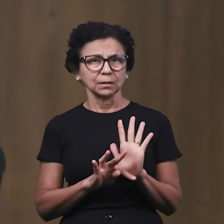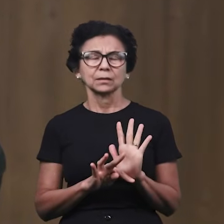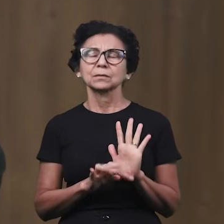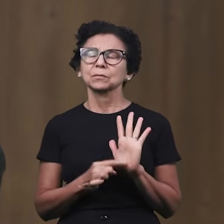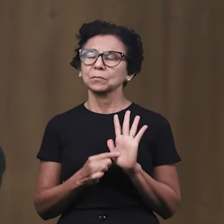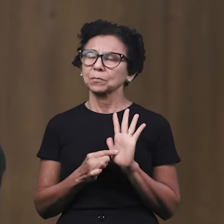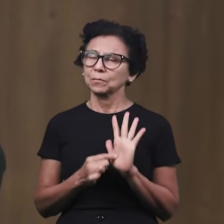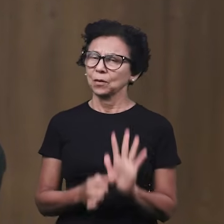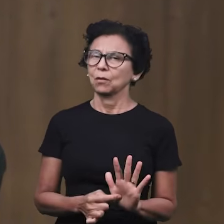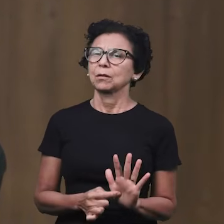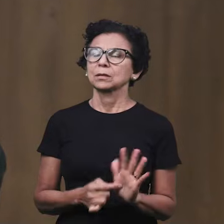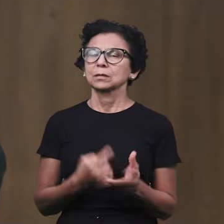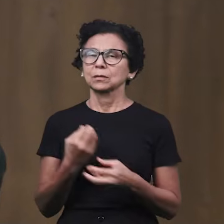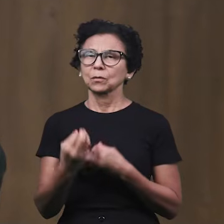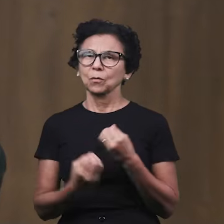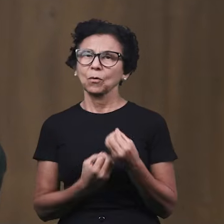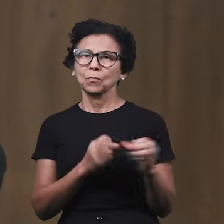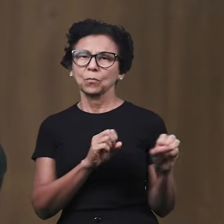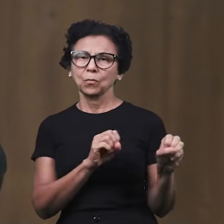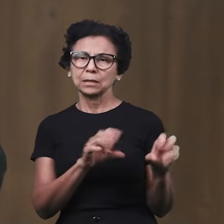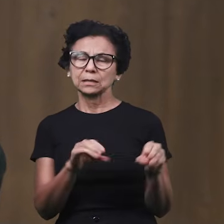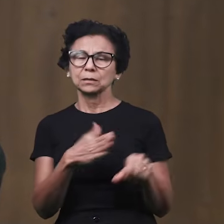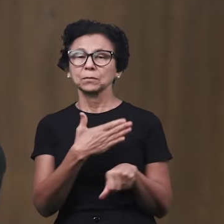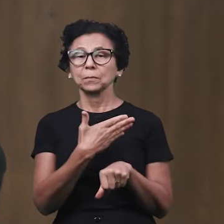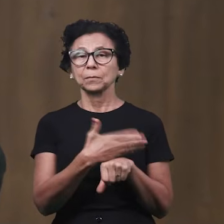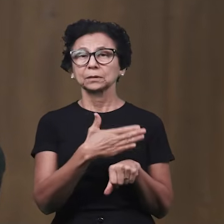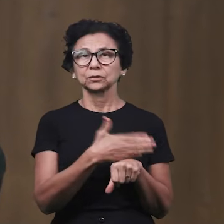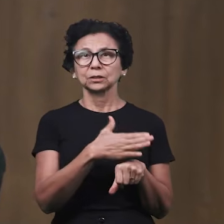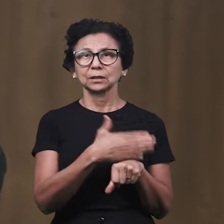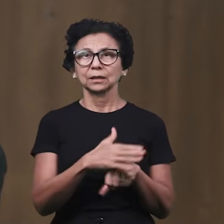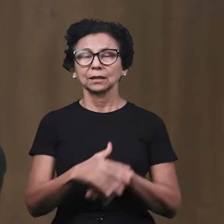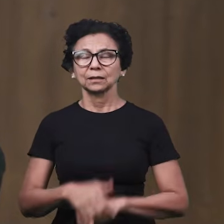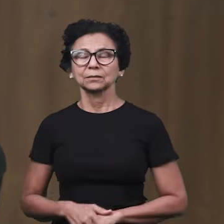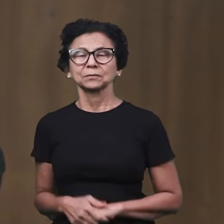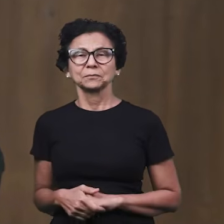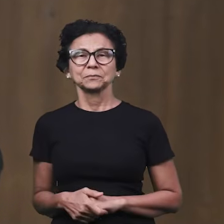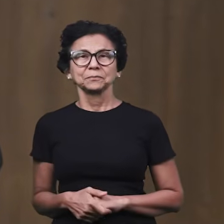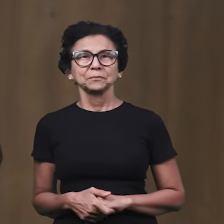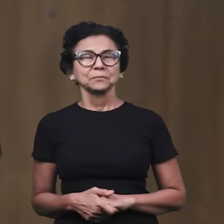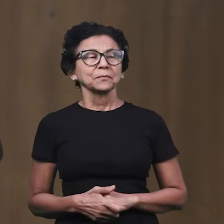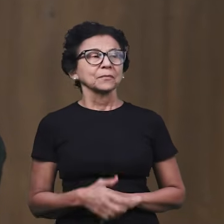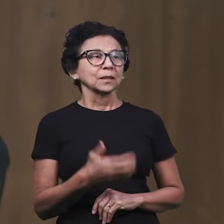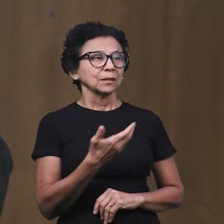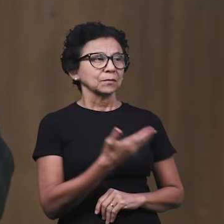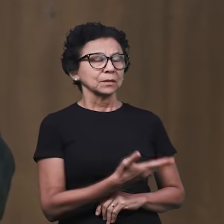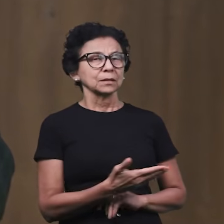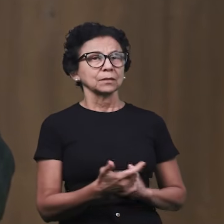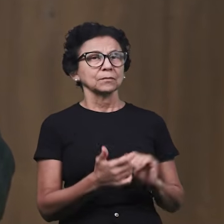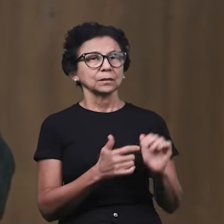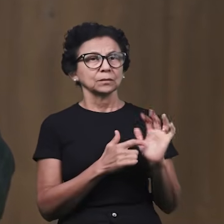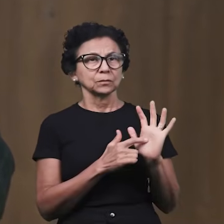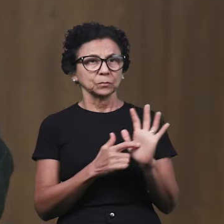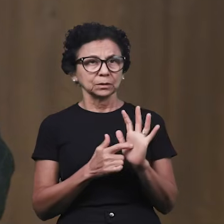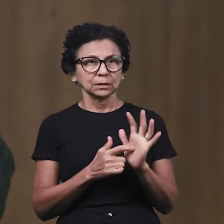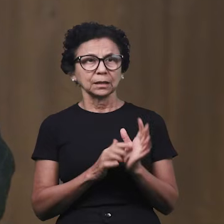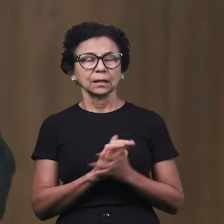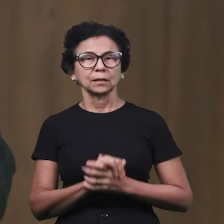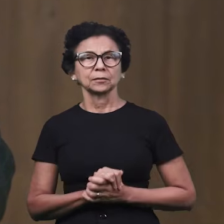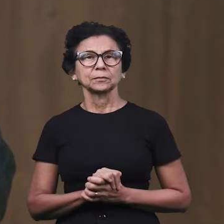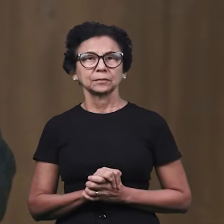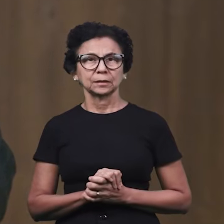na prática. E o pastor vai trazer para nós um caso bíblico para refletir esse tema,